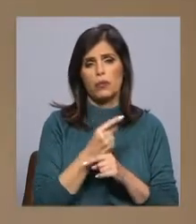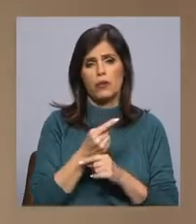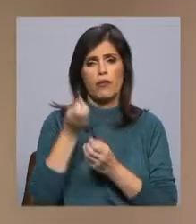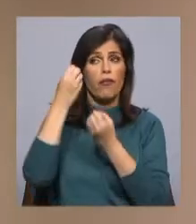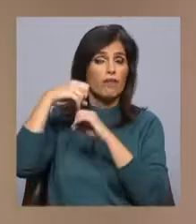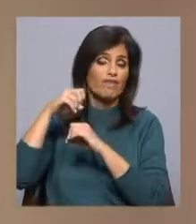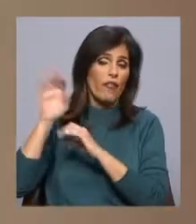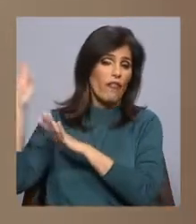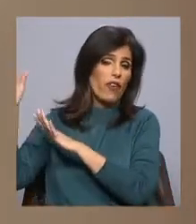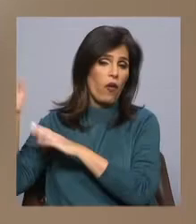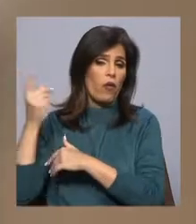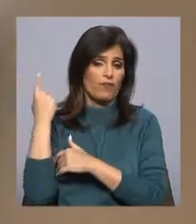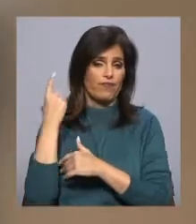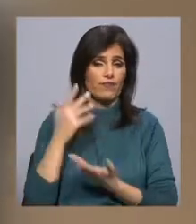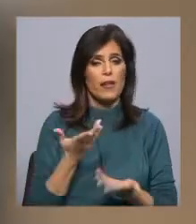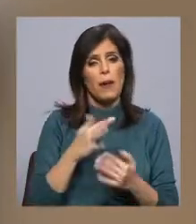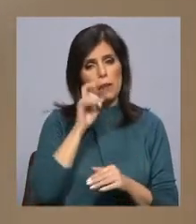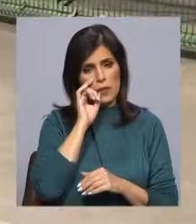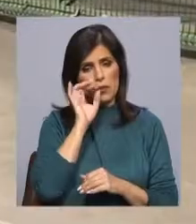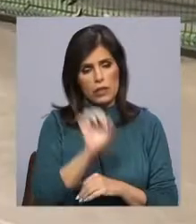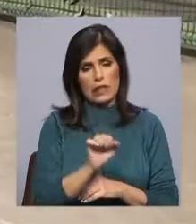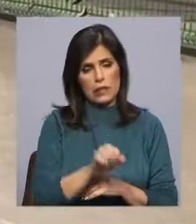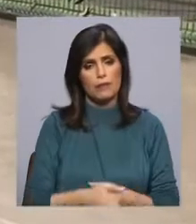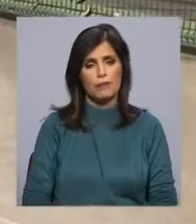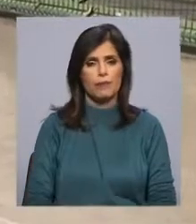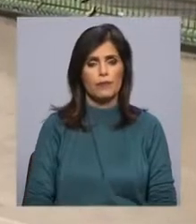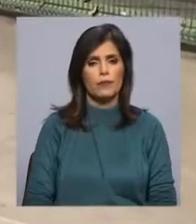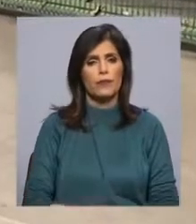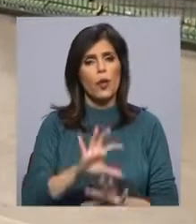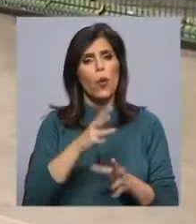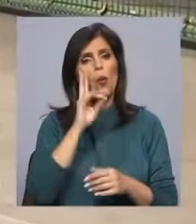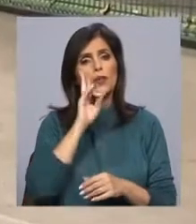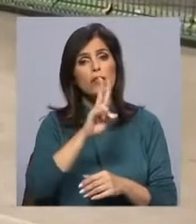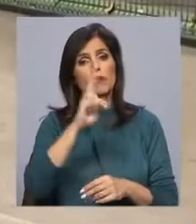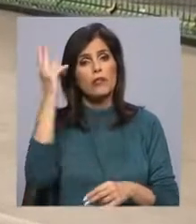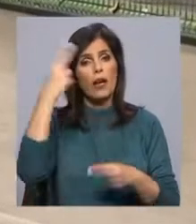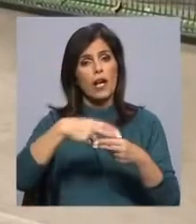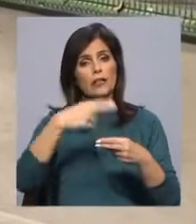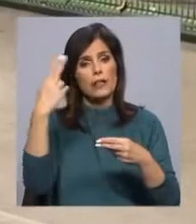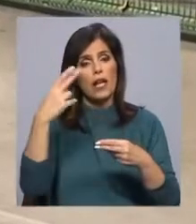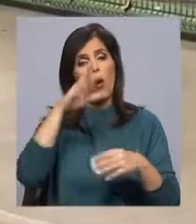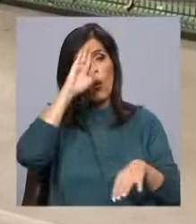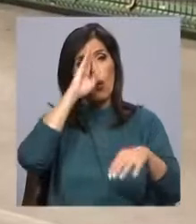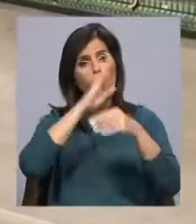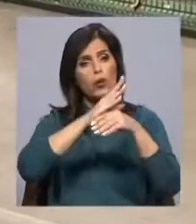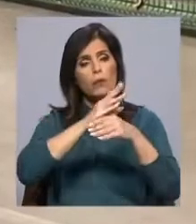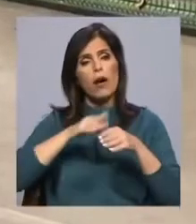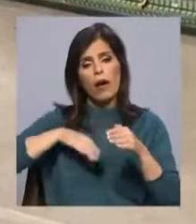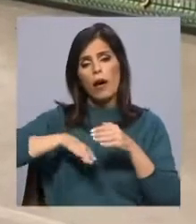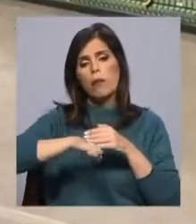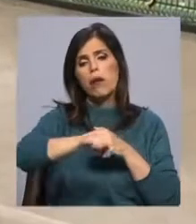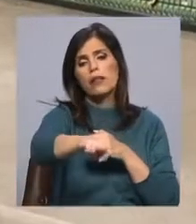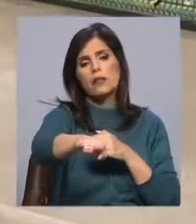atrás segurança Sem Dúvida quando se vê a última cancela da Fronteira abrir e passamos com o carro